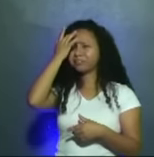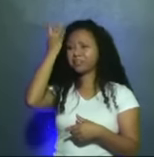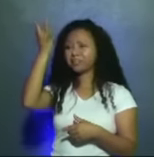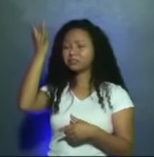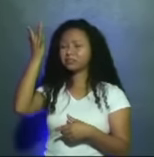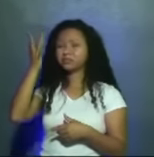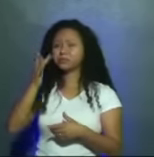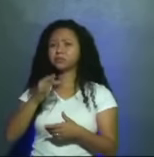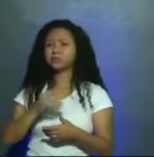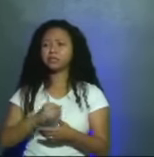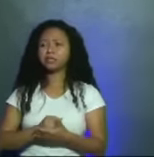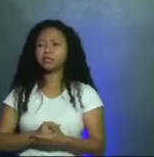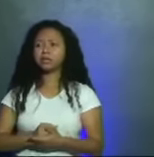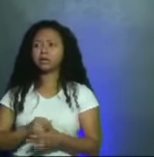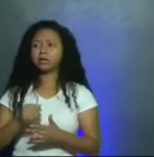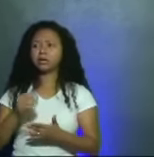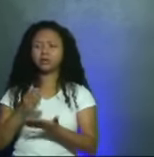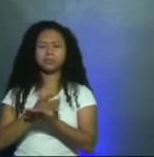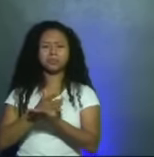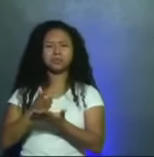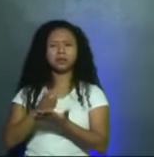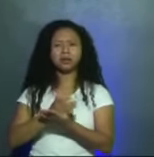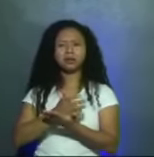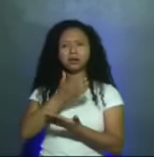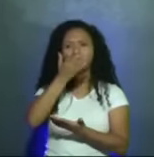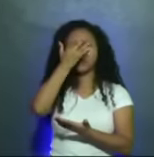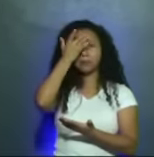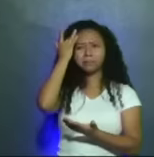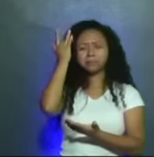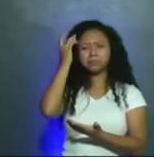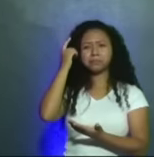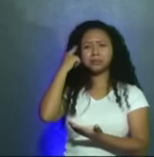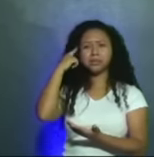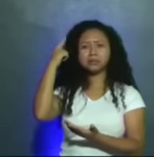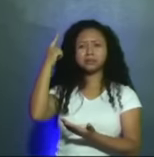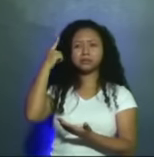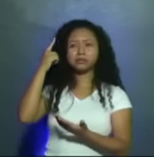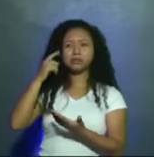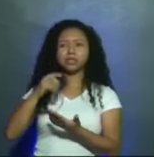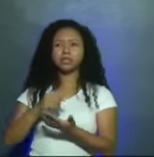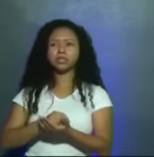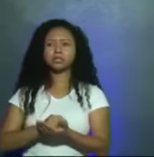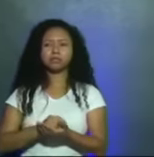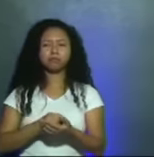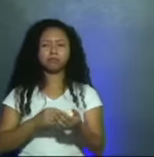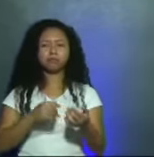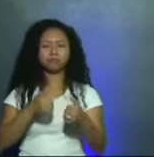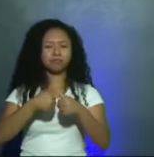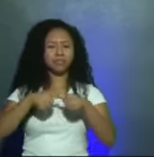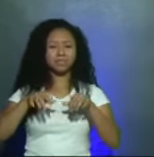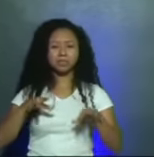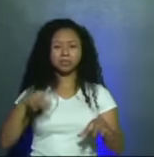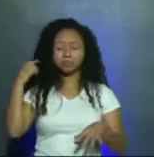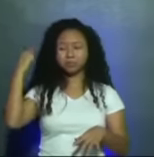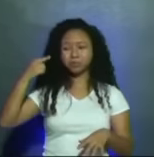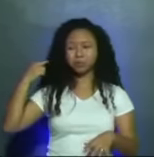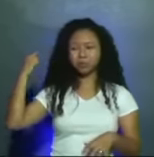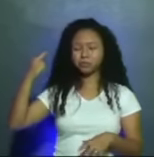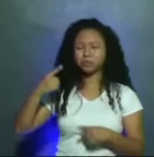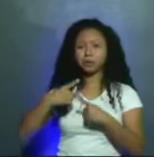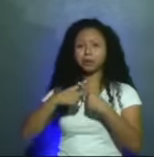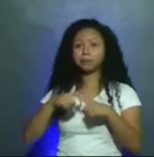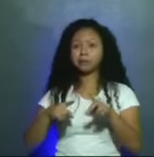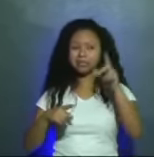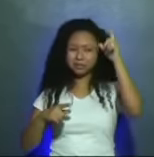até pensando que talvez está até se tornando louco, mas isso é tudo mentira do diabo. Porque